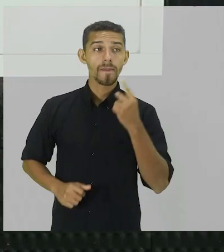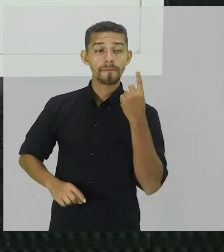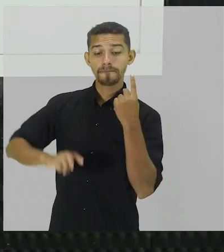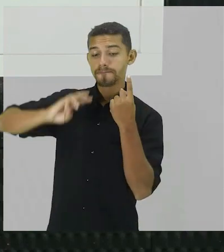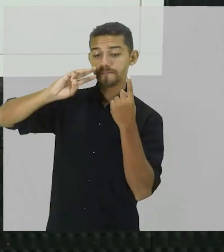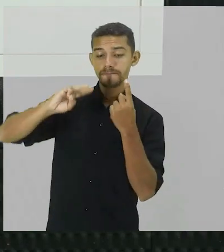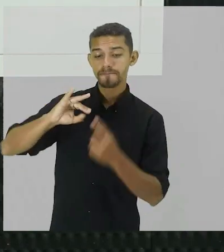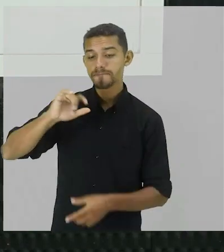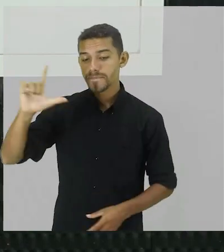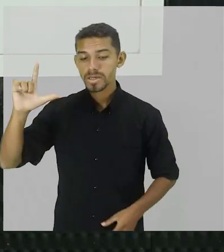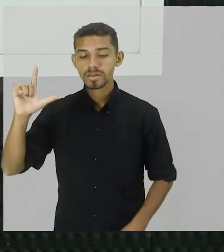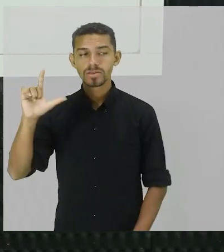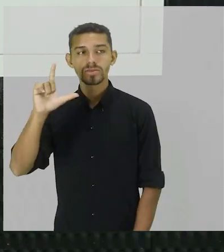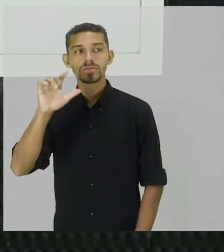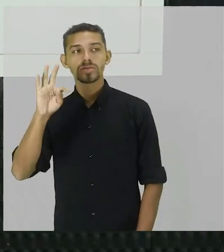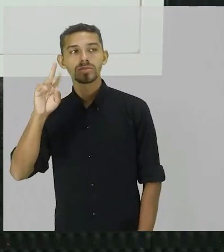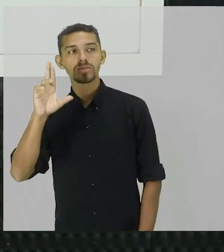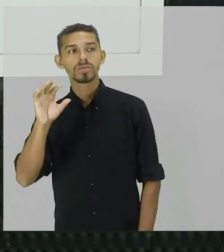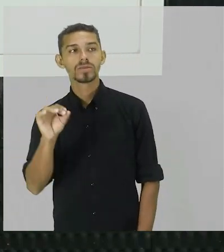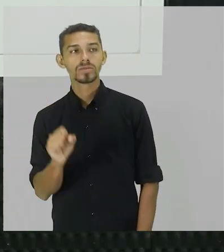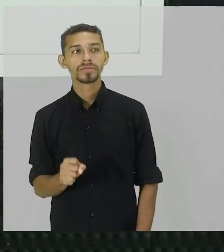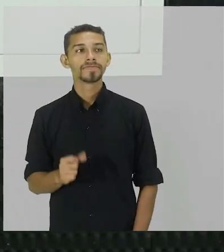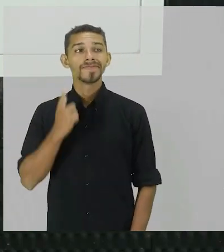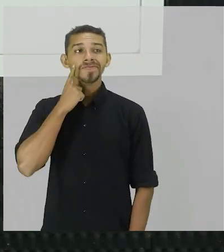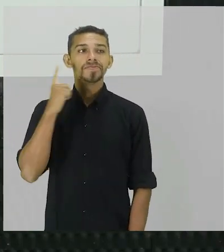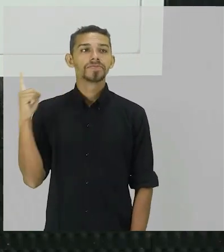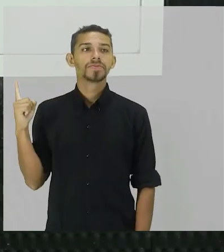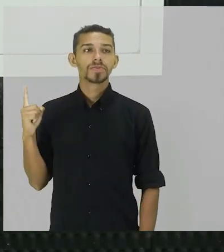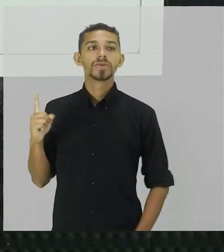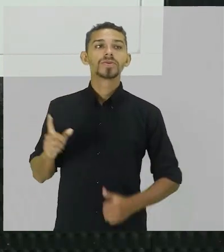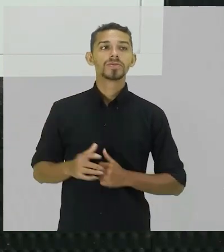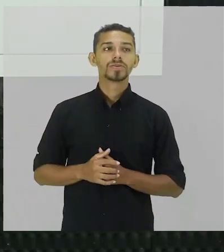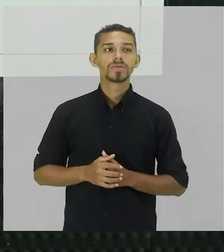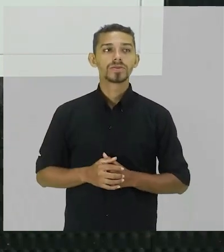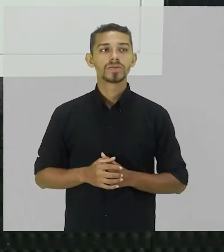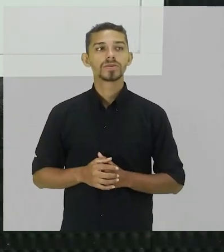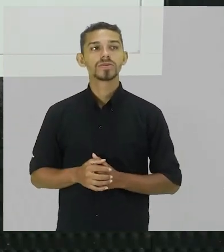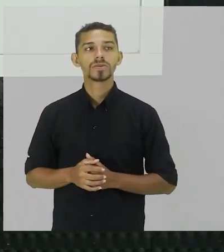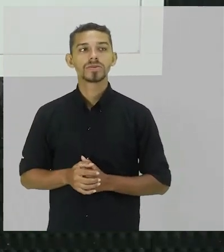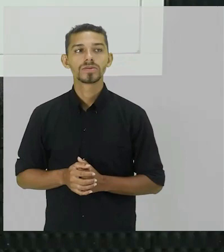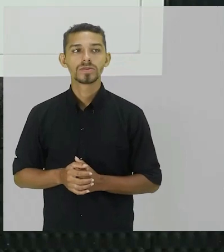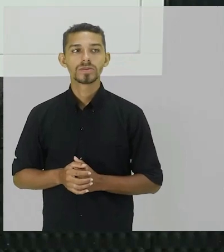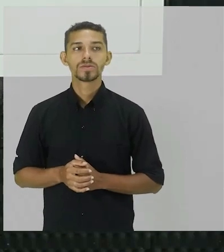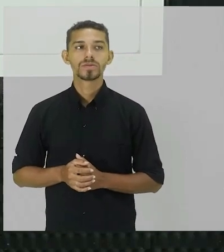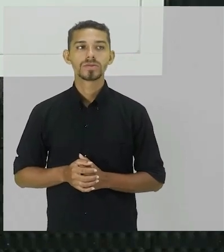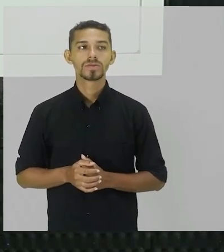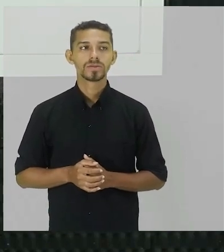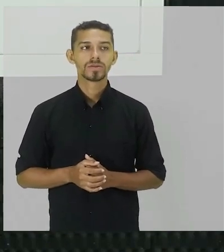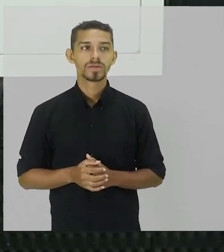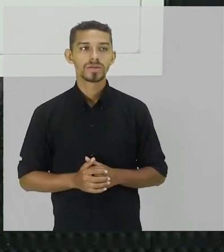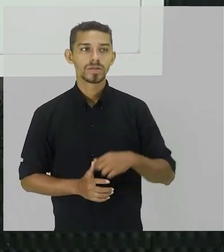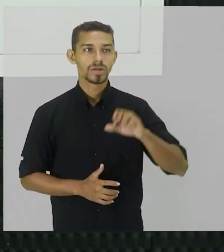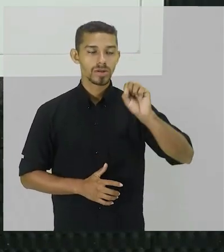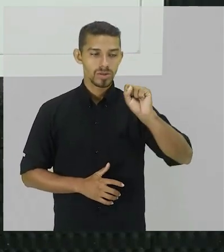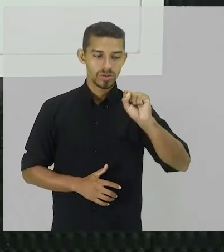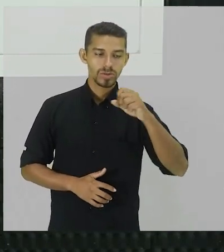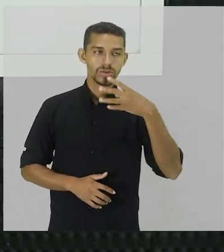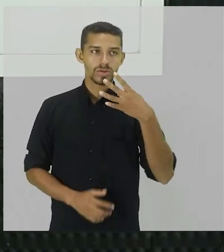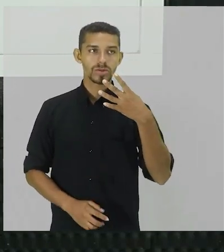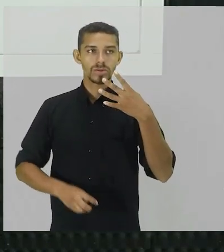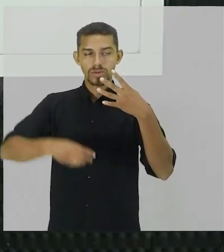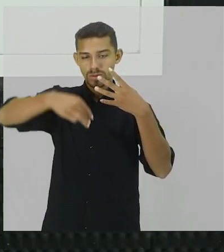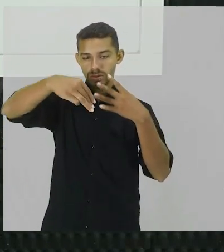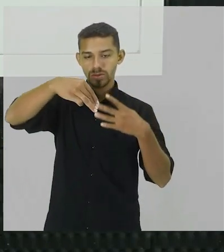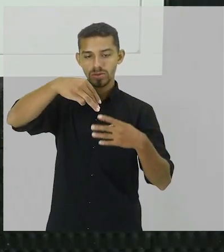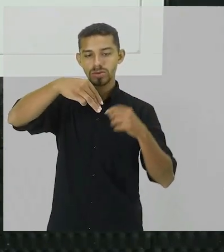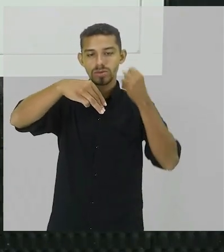essa capacidade aqui atende um volume de 84 metros cúbicos. Então,